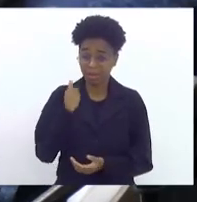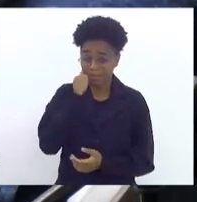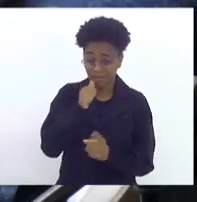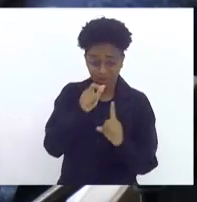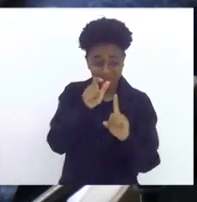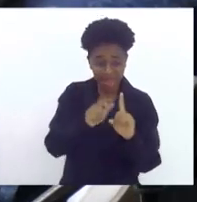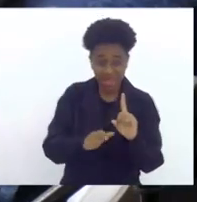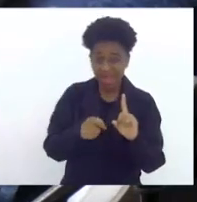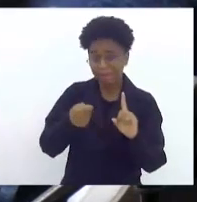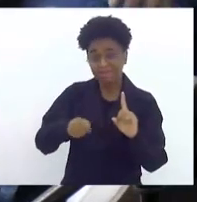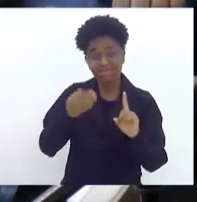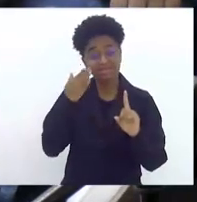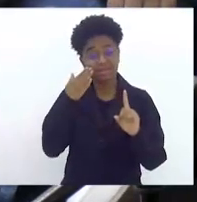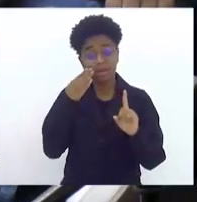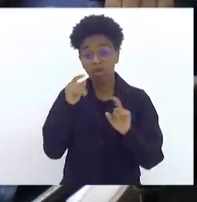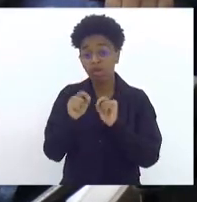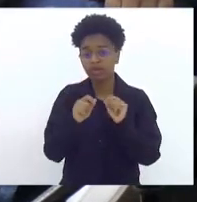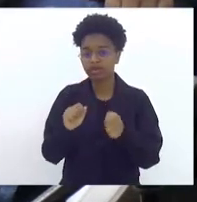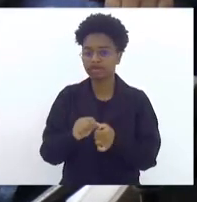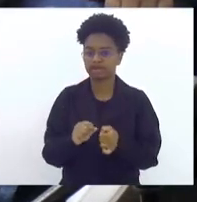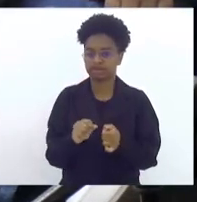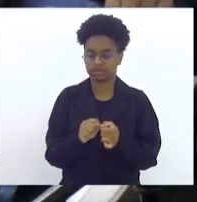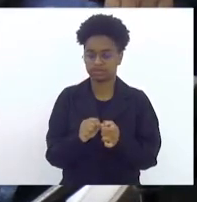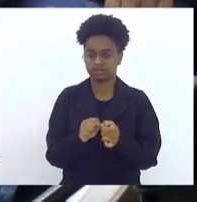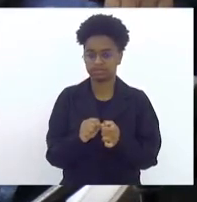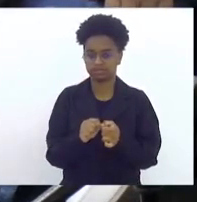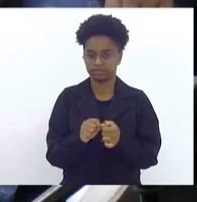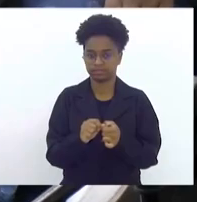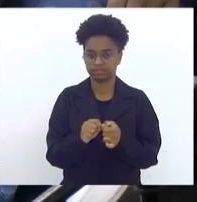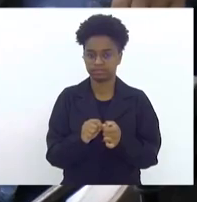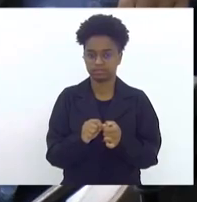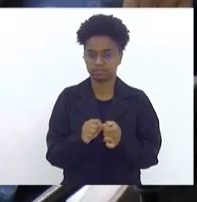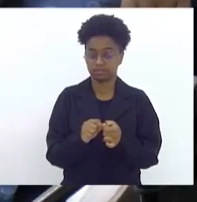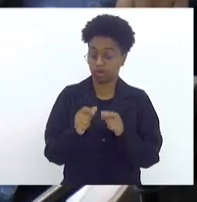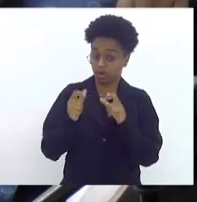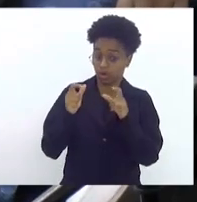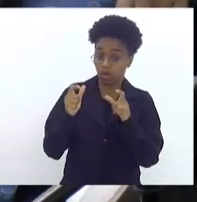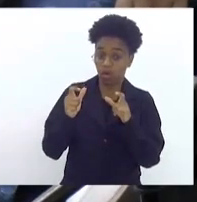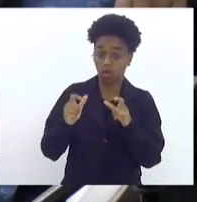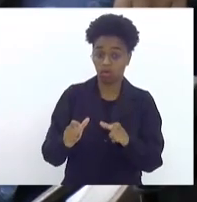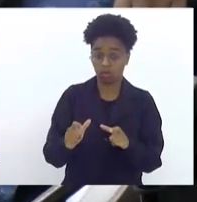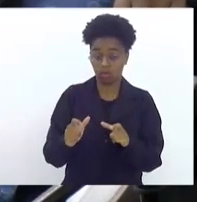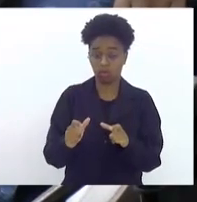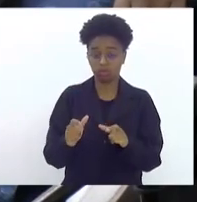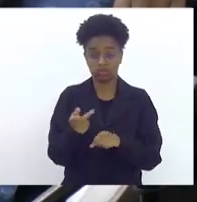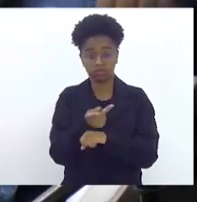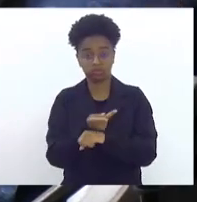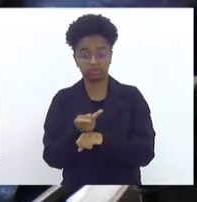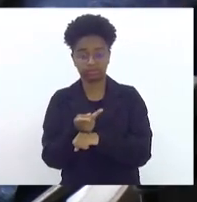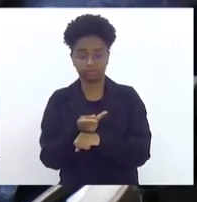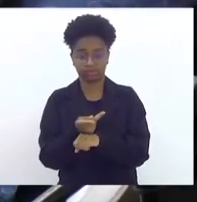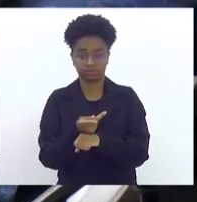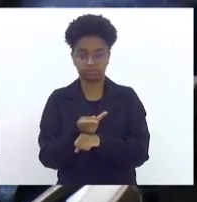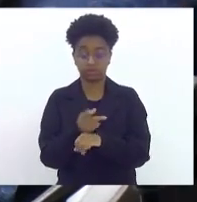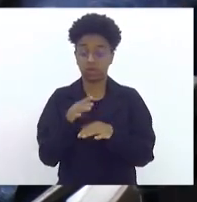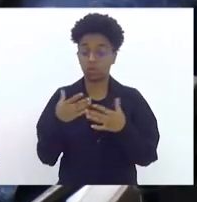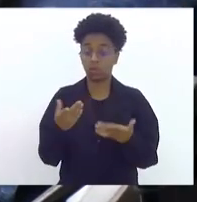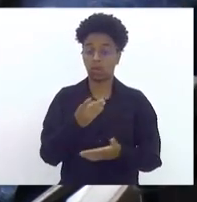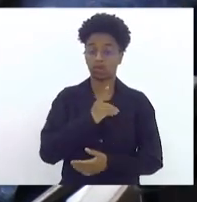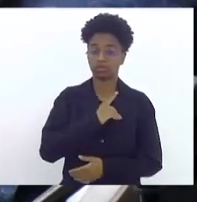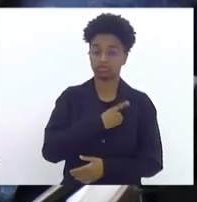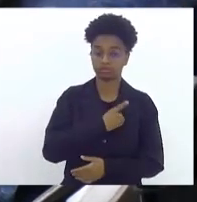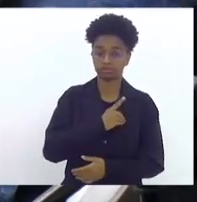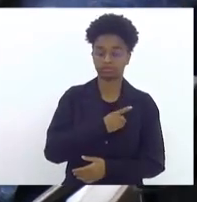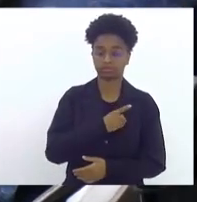precisa saber o que que ela vai fazer aonde ela vai procurar qual delegacia